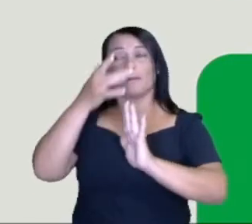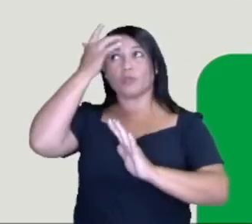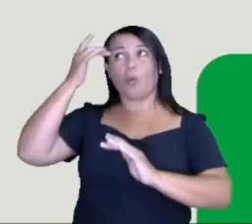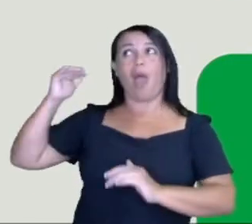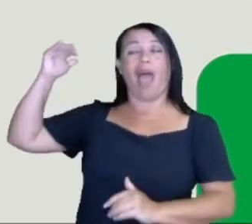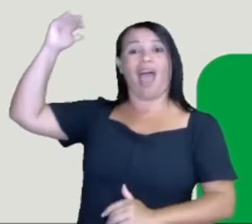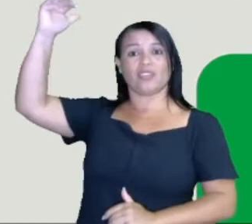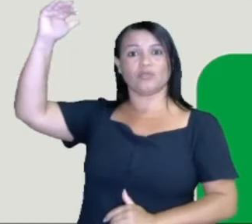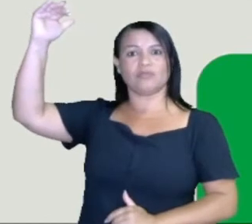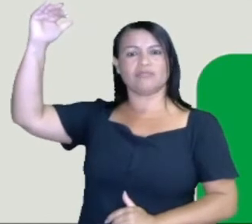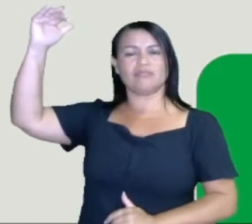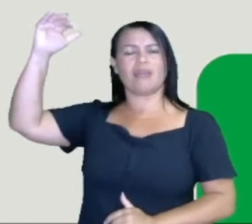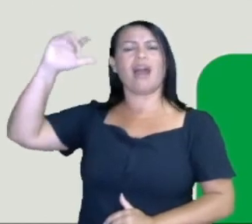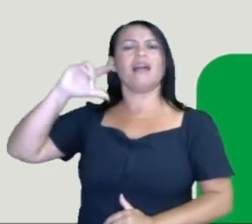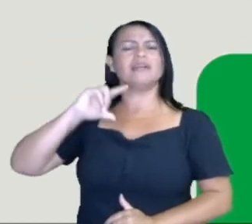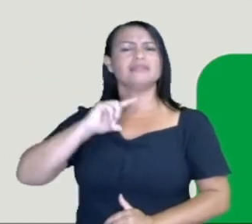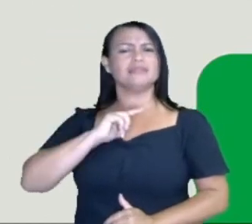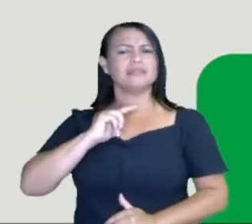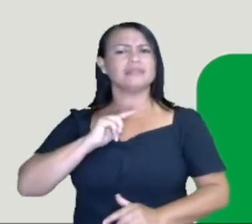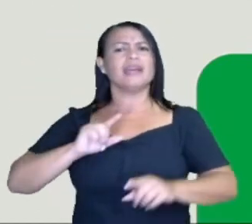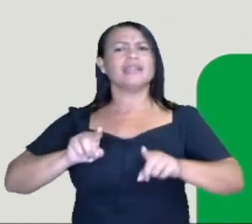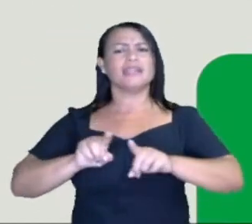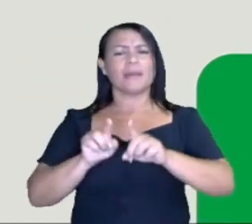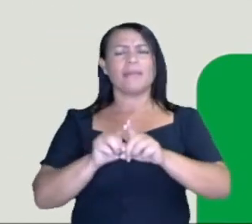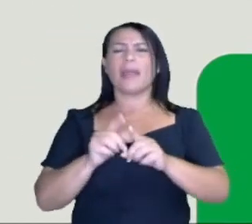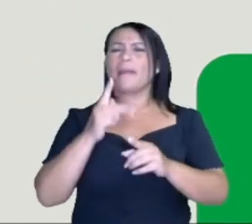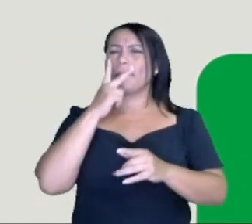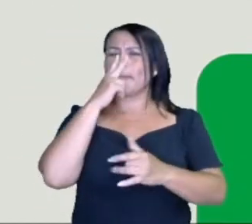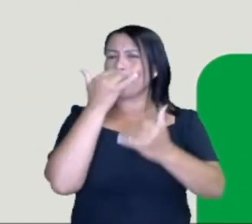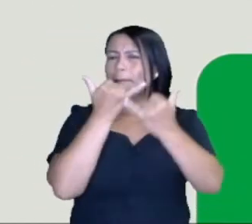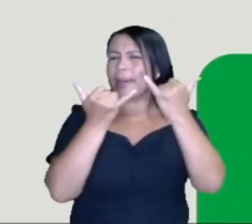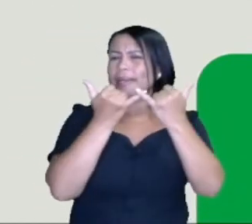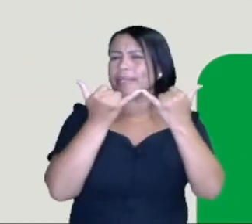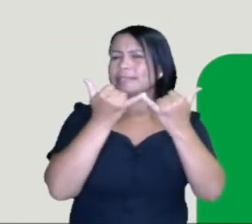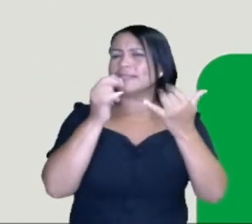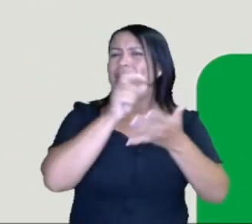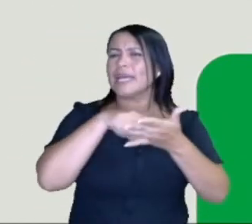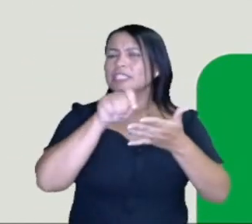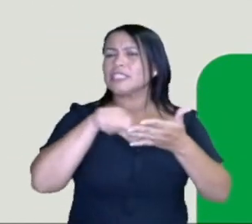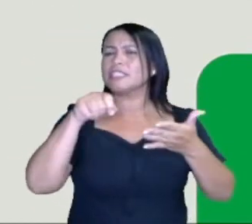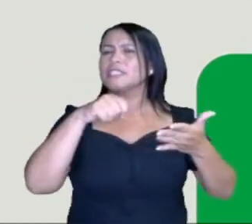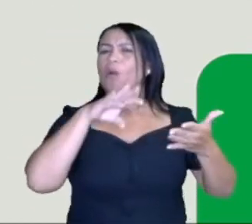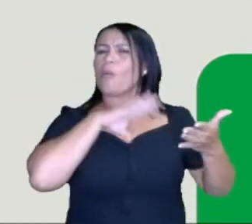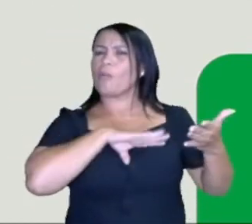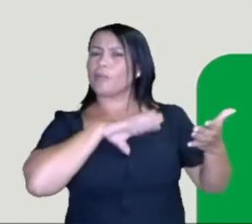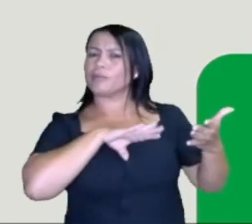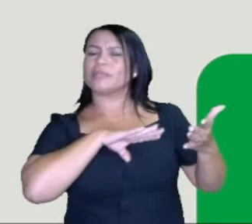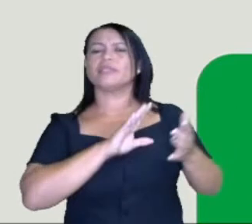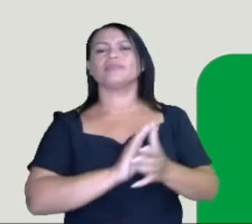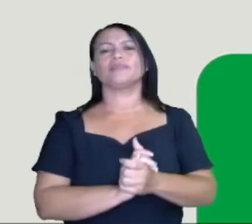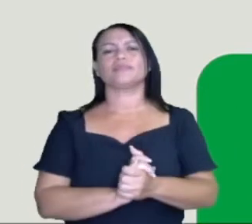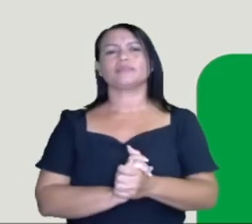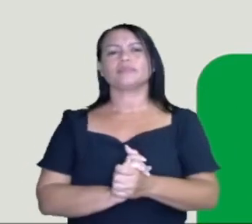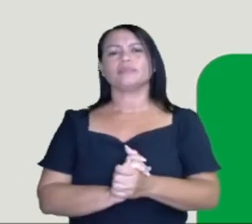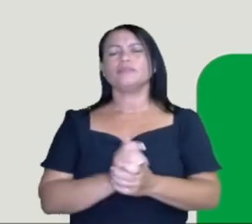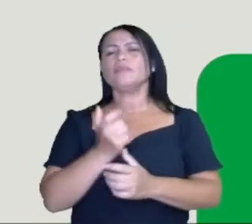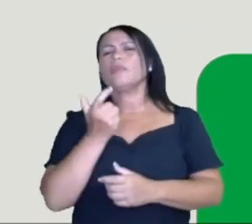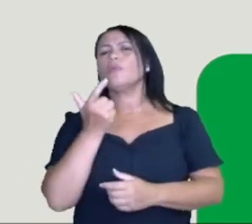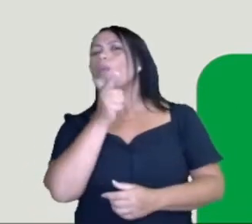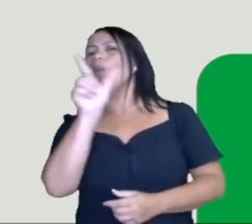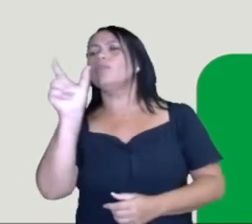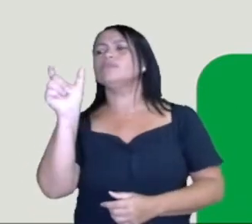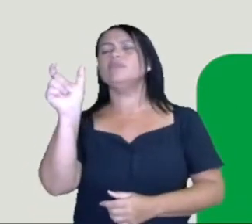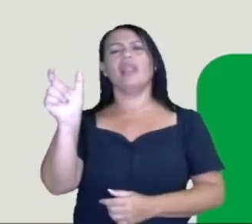escrita bem parecida com a língua portuguesa. Outra palavra que nós